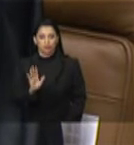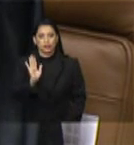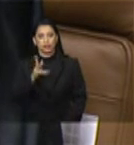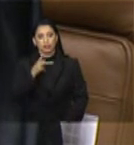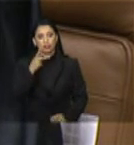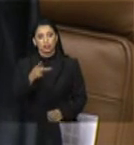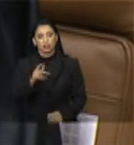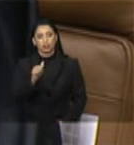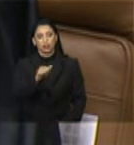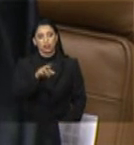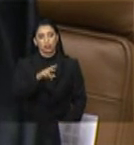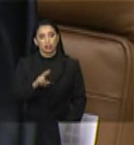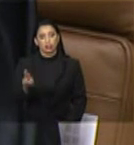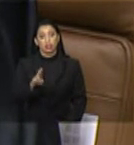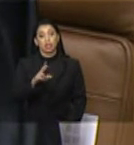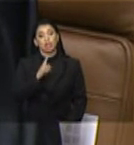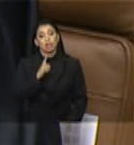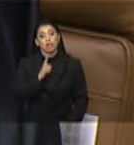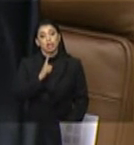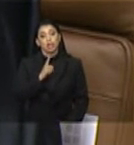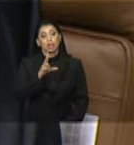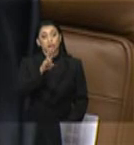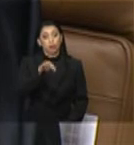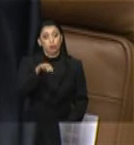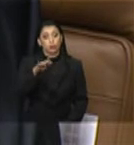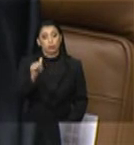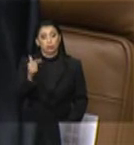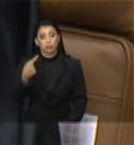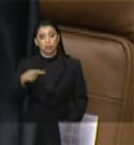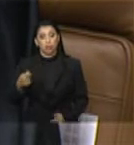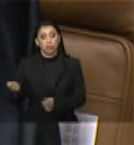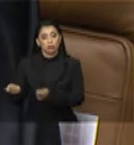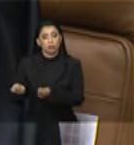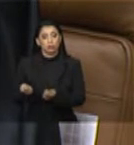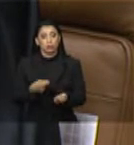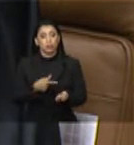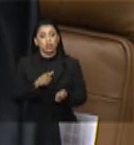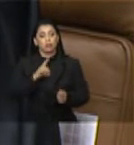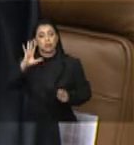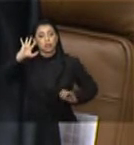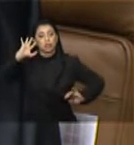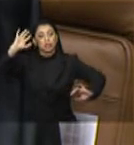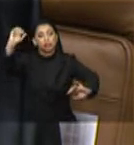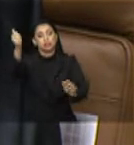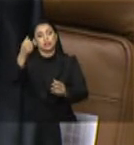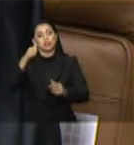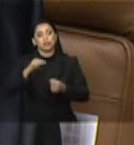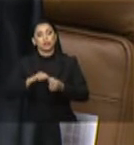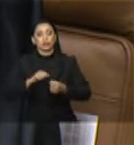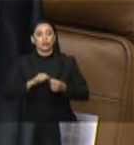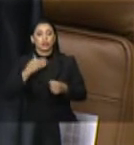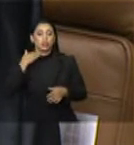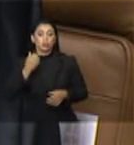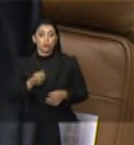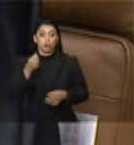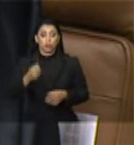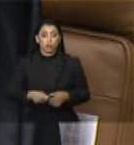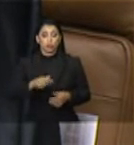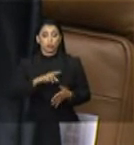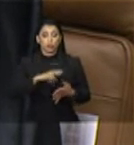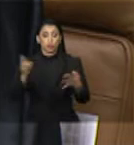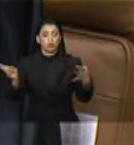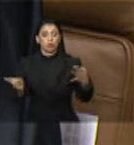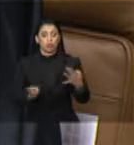de ação rescisória ajuizada pela união em face de decisão monocrática proferida nos autos do recurso